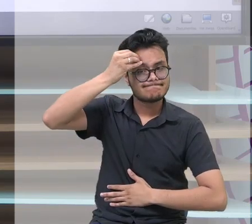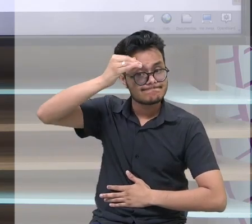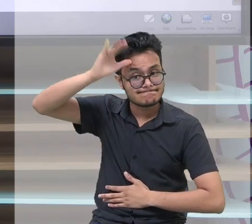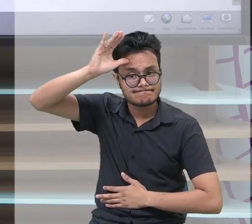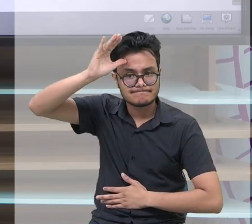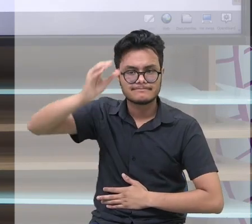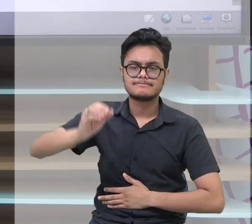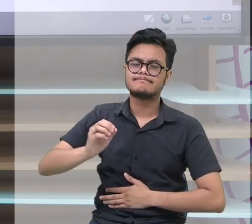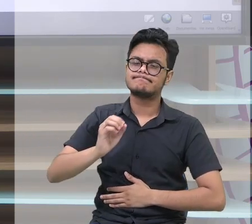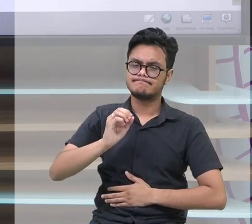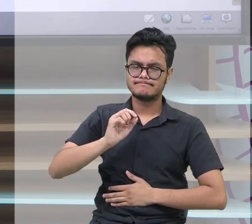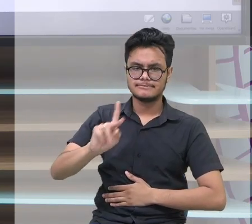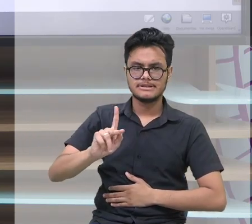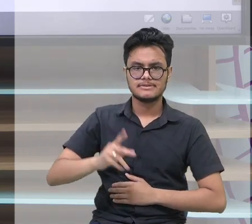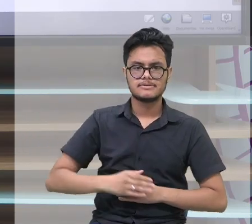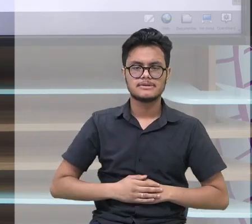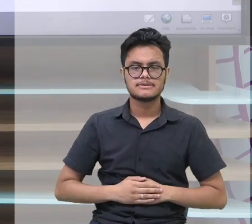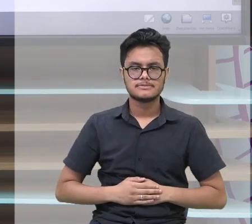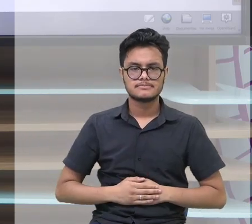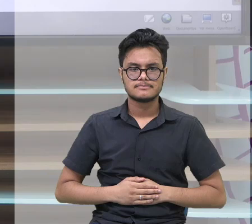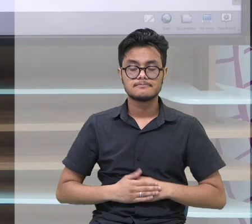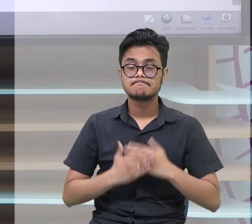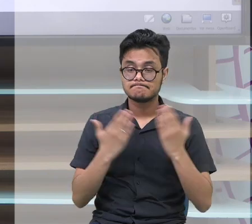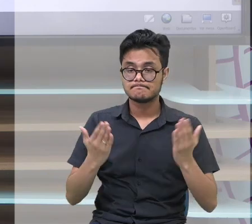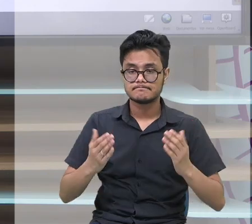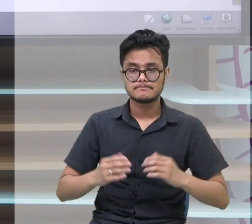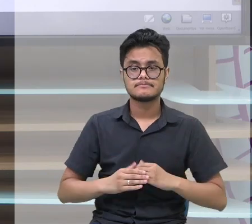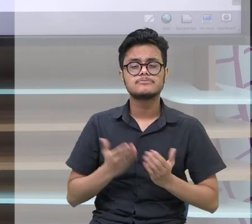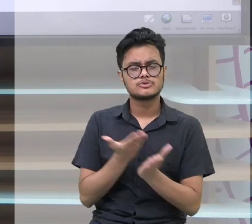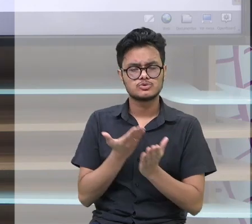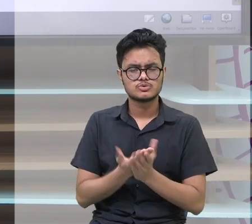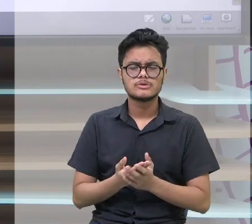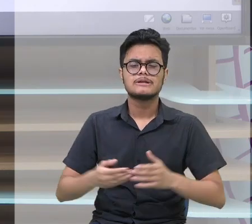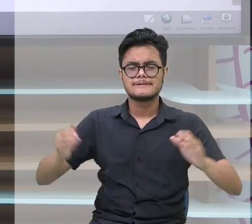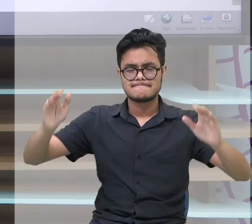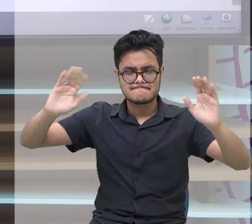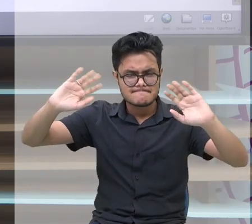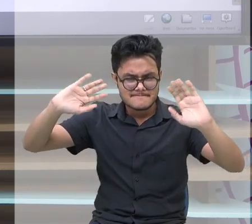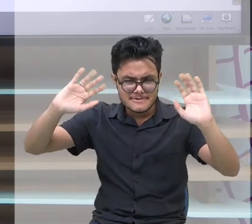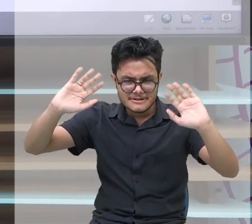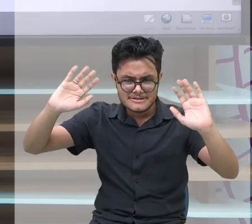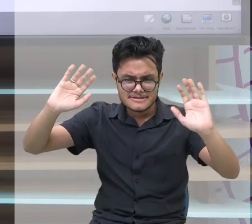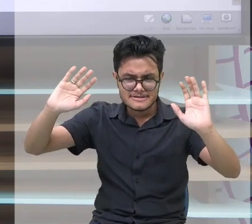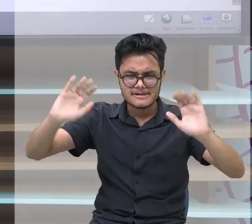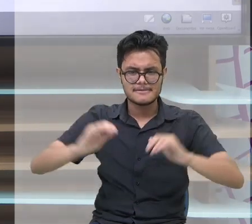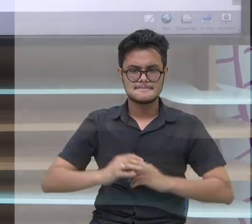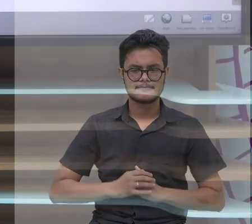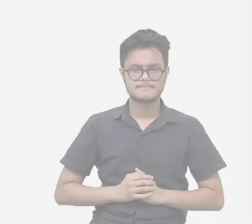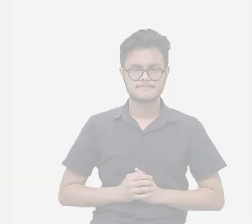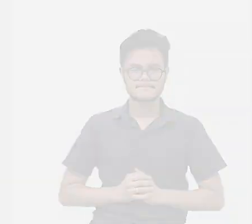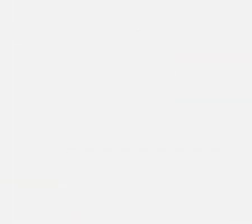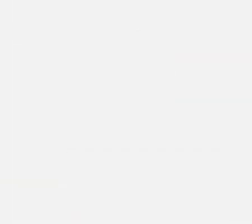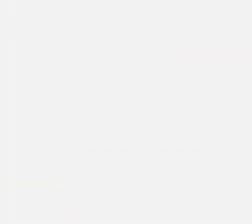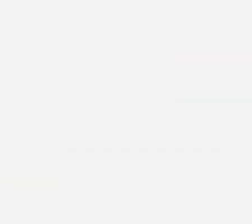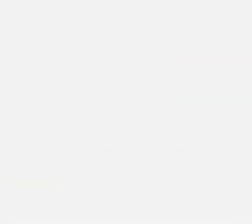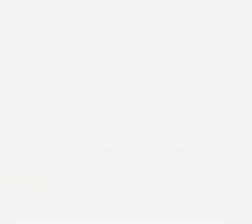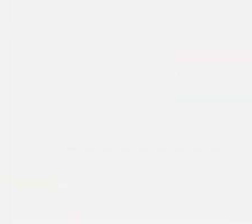consigam tirar eventuais dúvidas. Beleza? Então, essa daí foi a nossa aula. A gente se encontra aqui numa próxima oportunidade. Até lá.